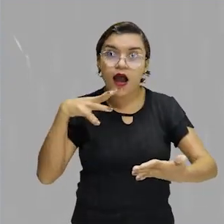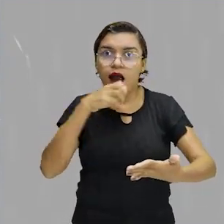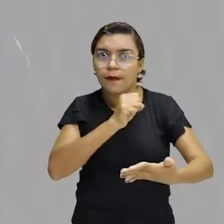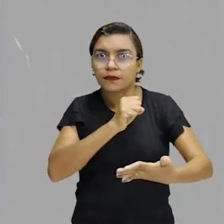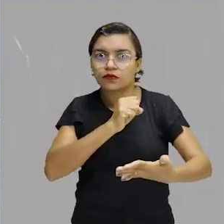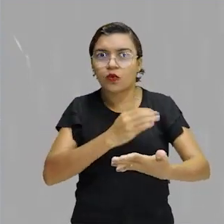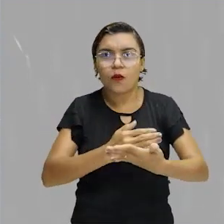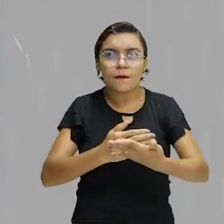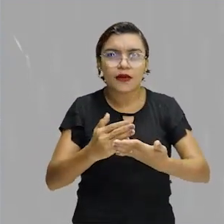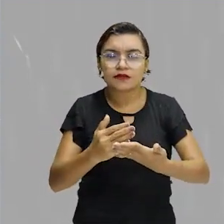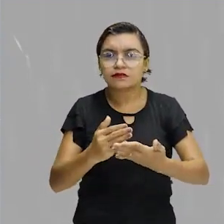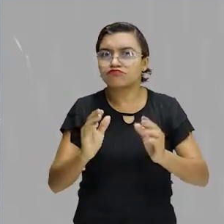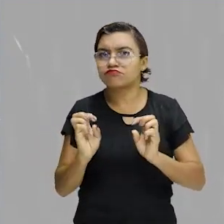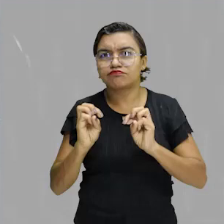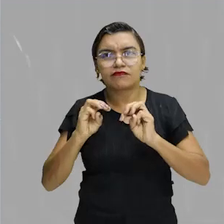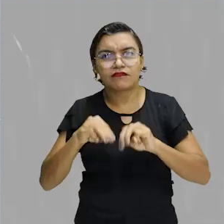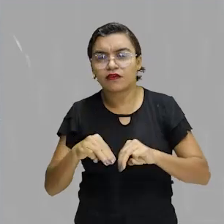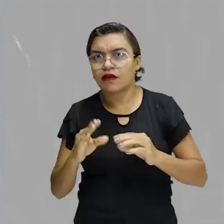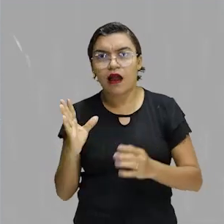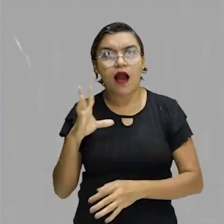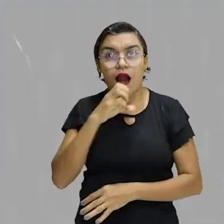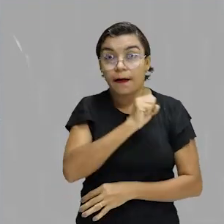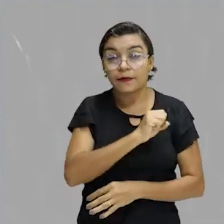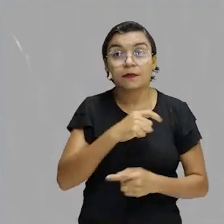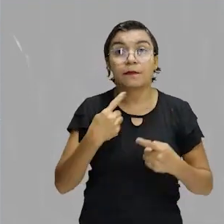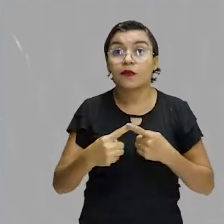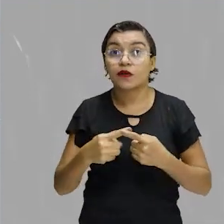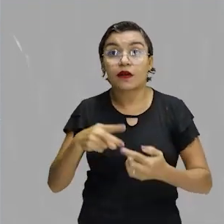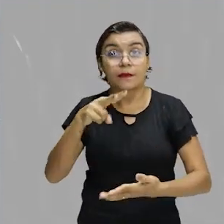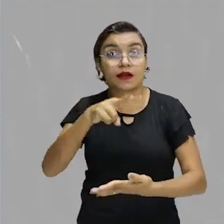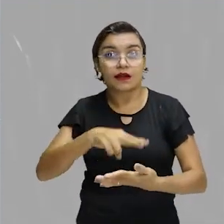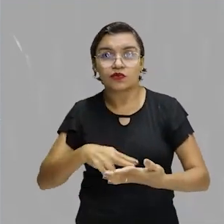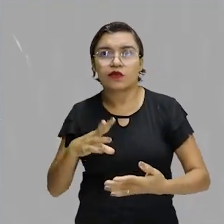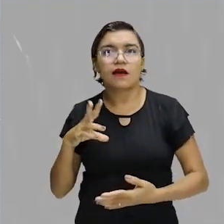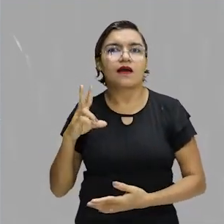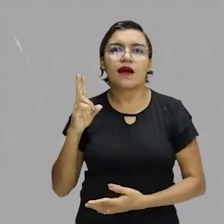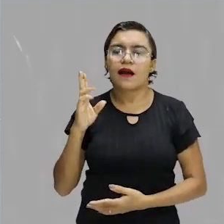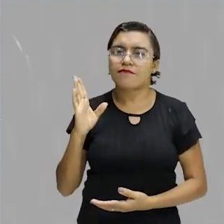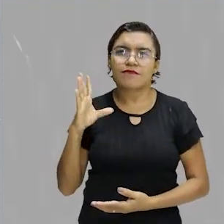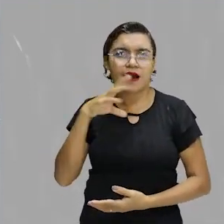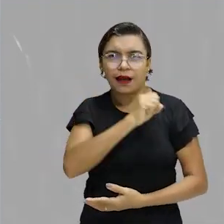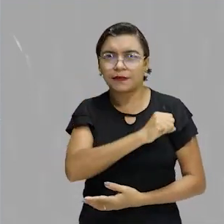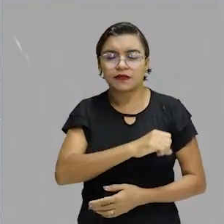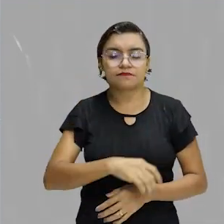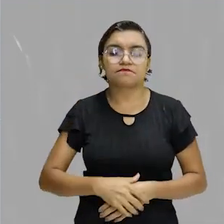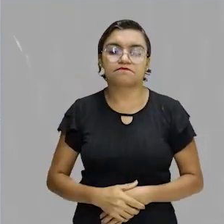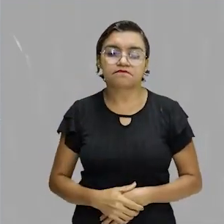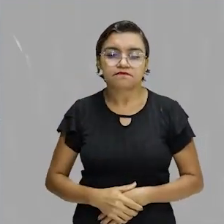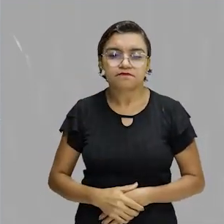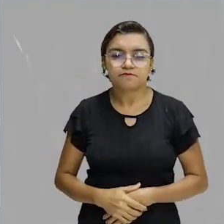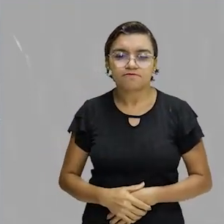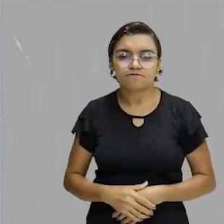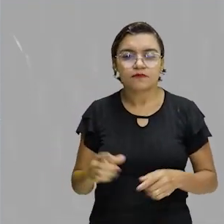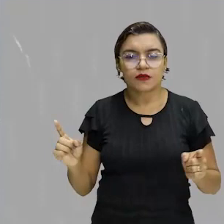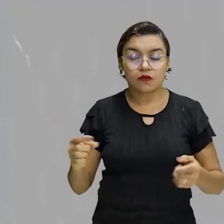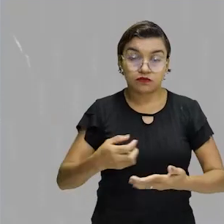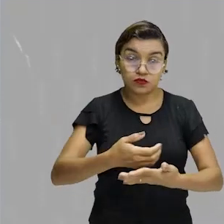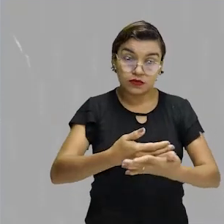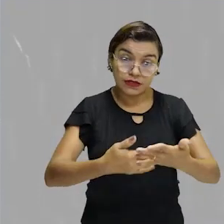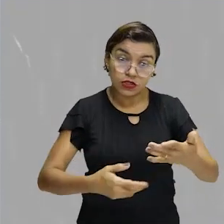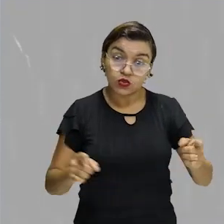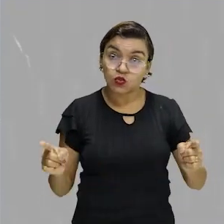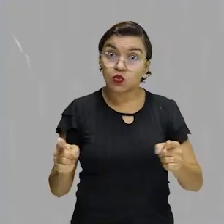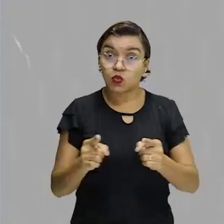um conto, tá bom? Justamente porque ele é uma leitura breve ou rápida. Ele é mais curto do que